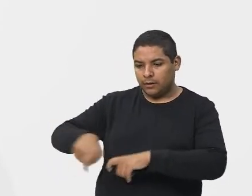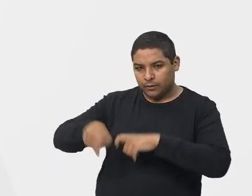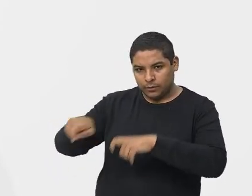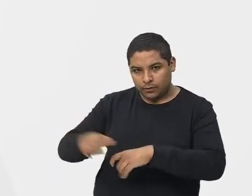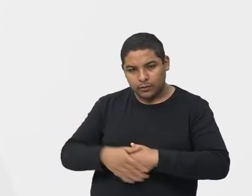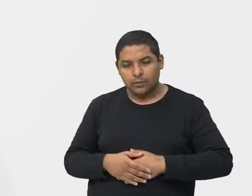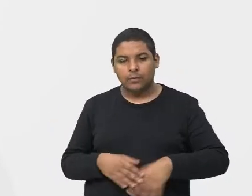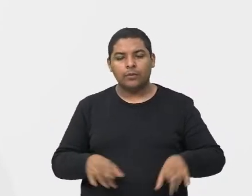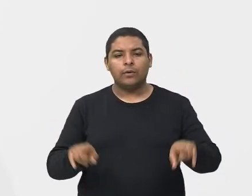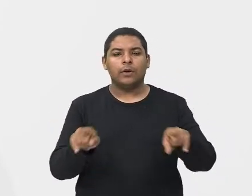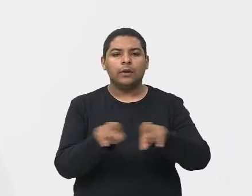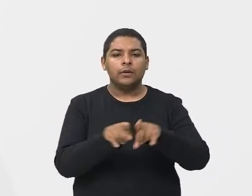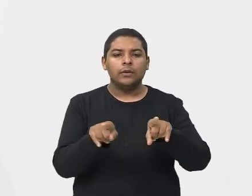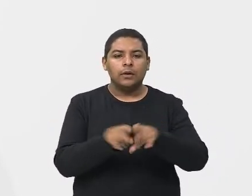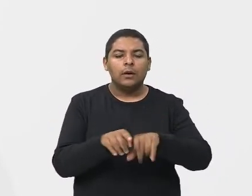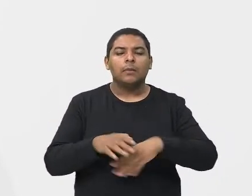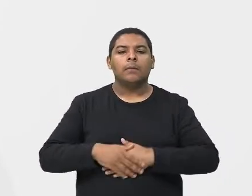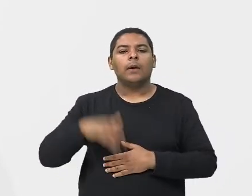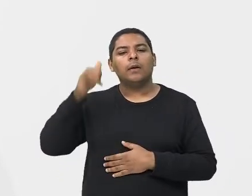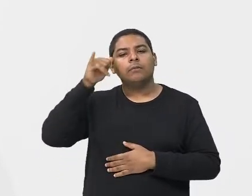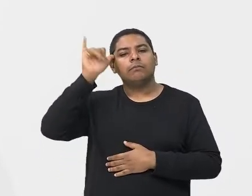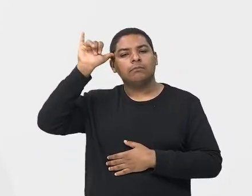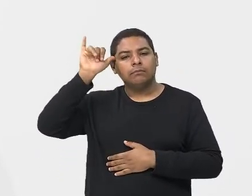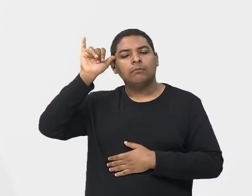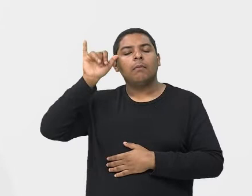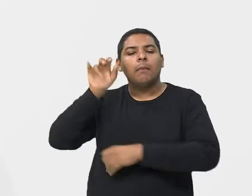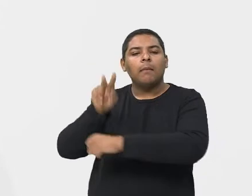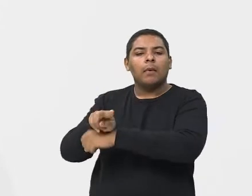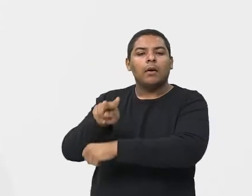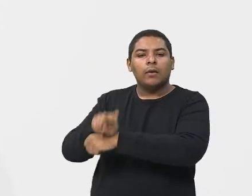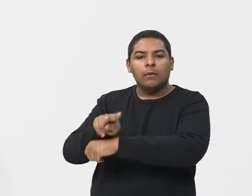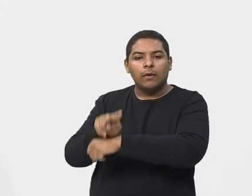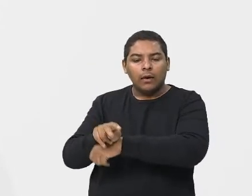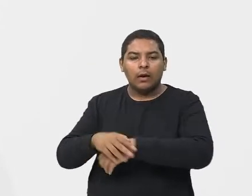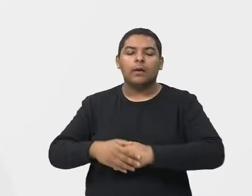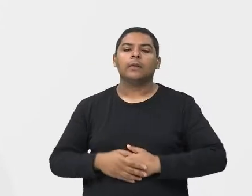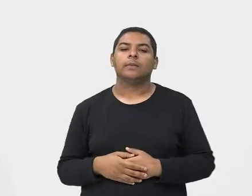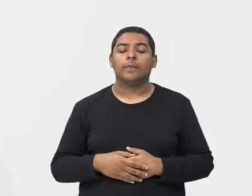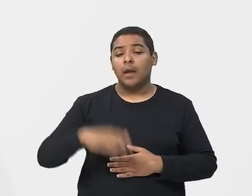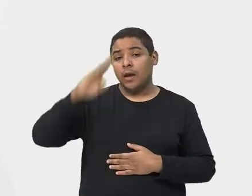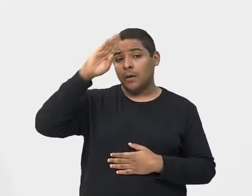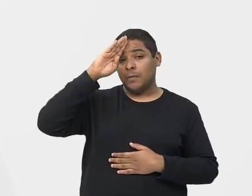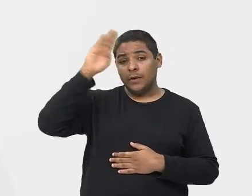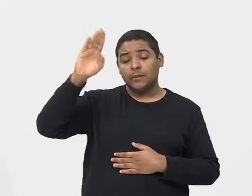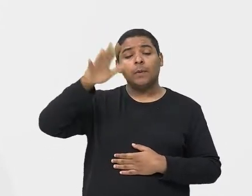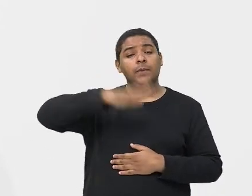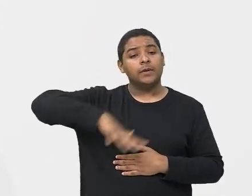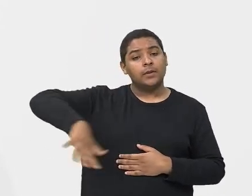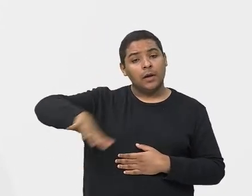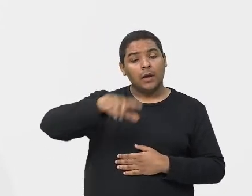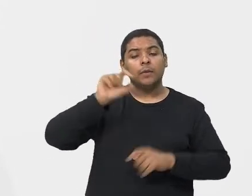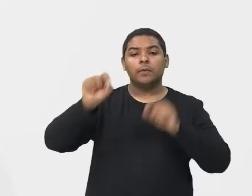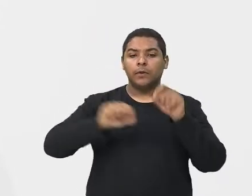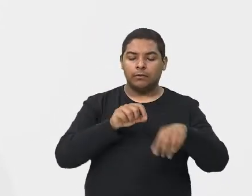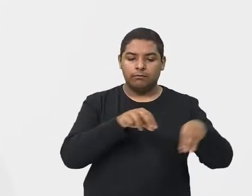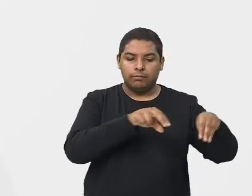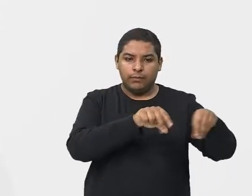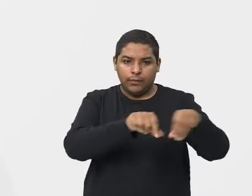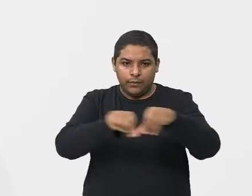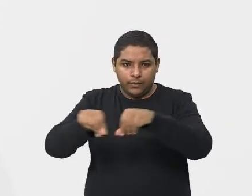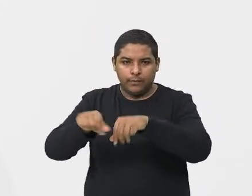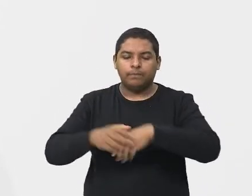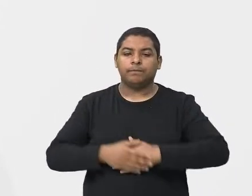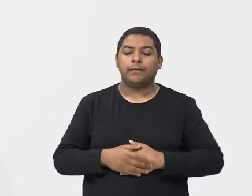da pecuária e também, principalmente, com a parte de mineração. É um dos